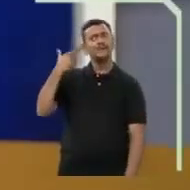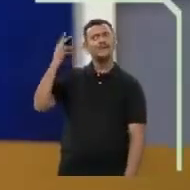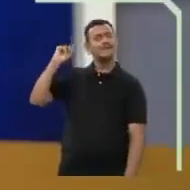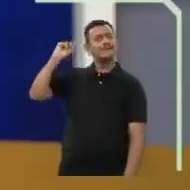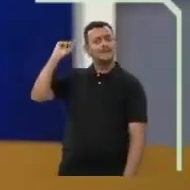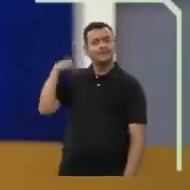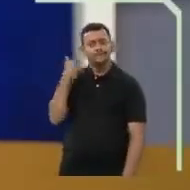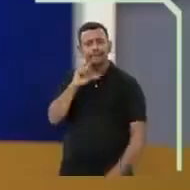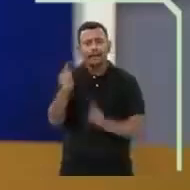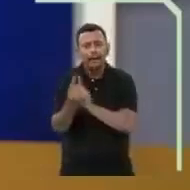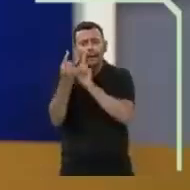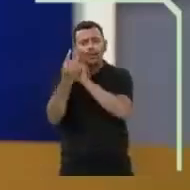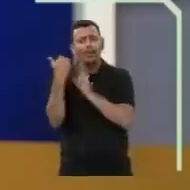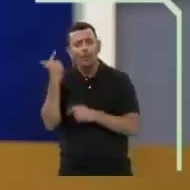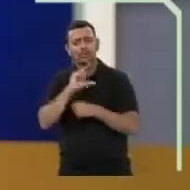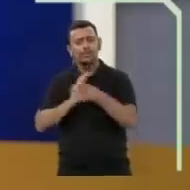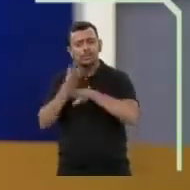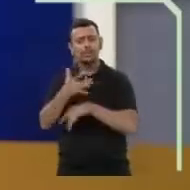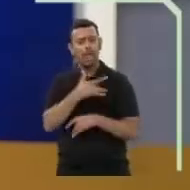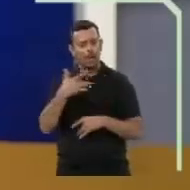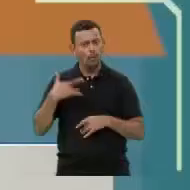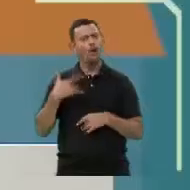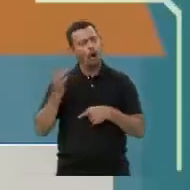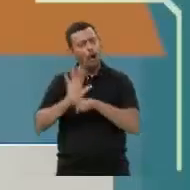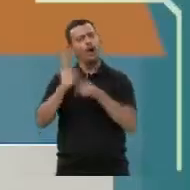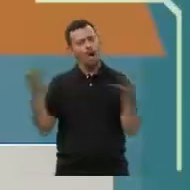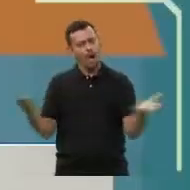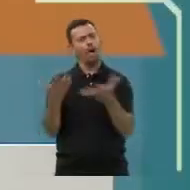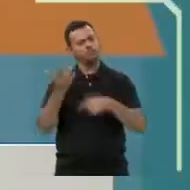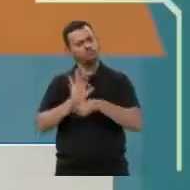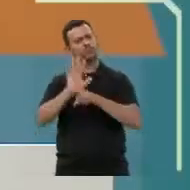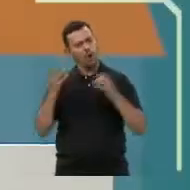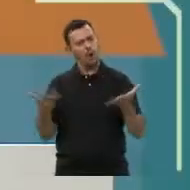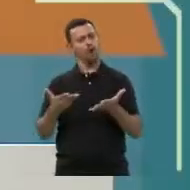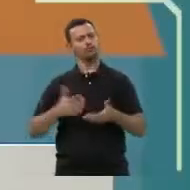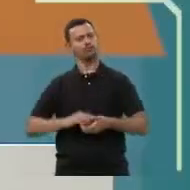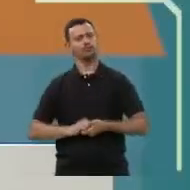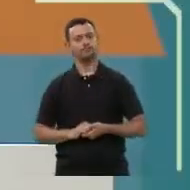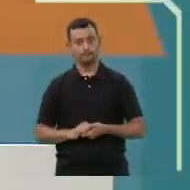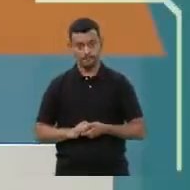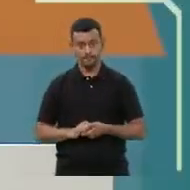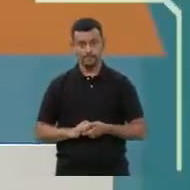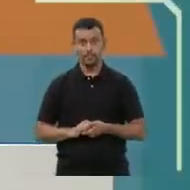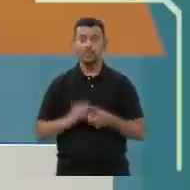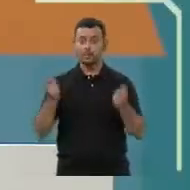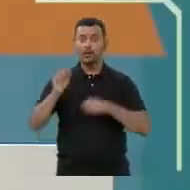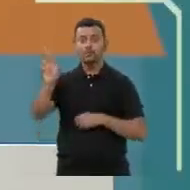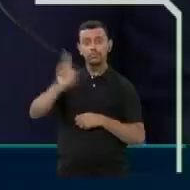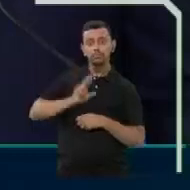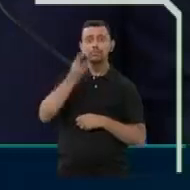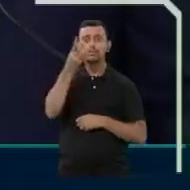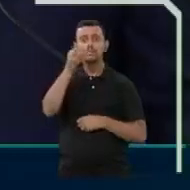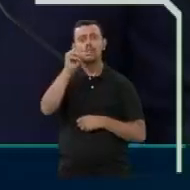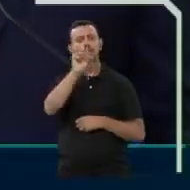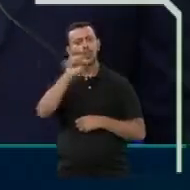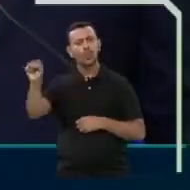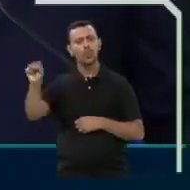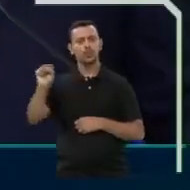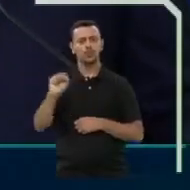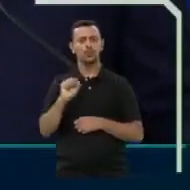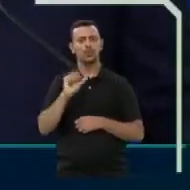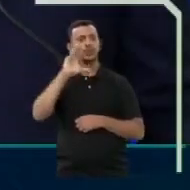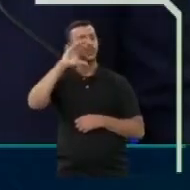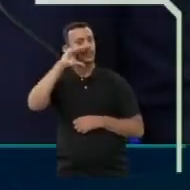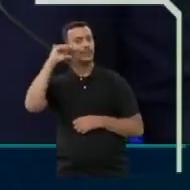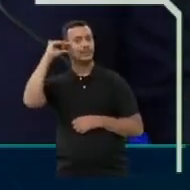na saúde pública, tenho esse compromisso. Ok. Sua réplica, Ciro Gomes, 30 segundos. O grande problema é